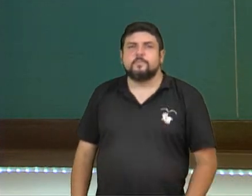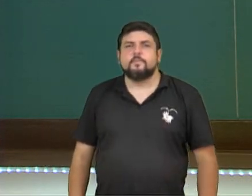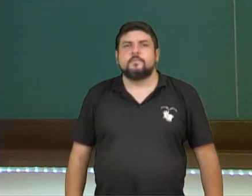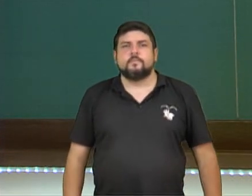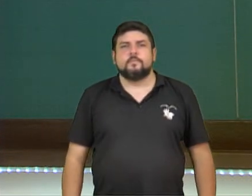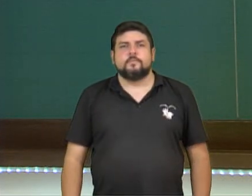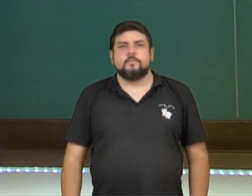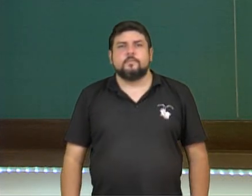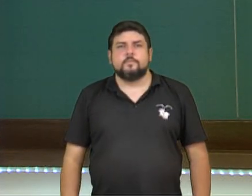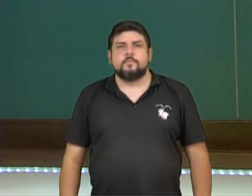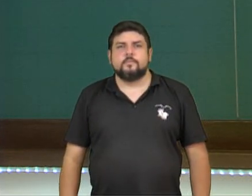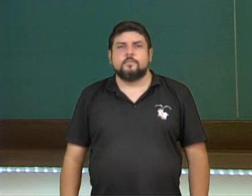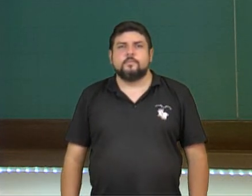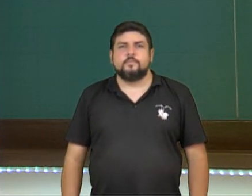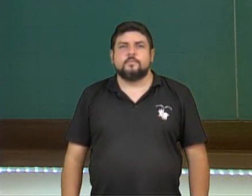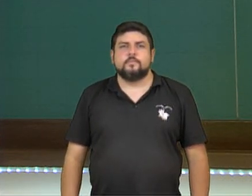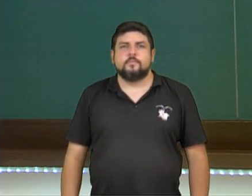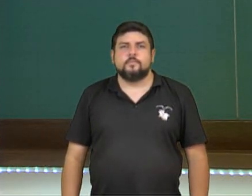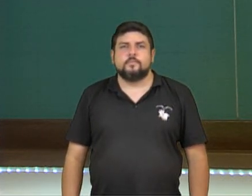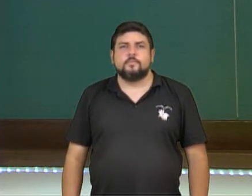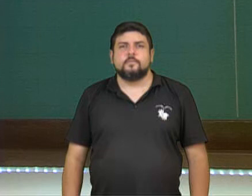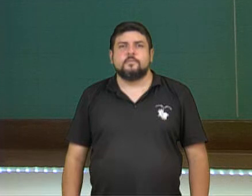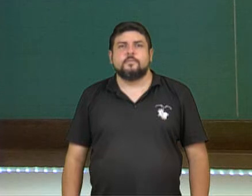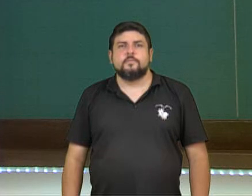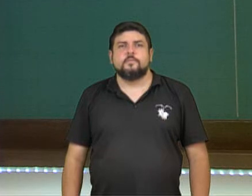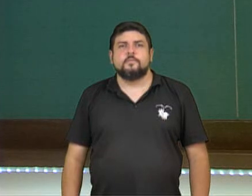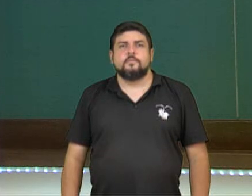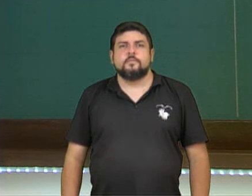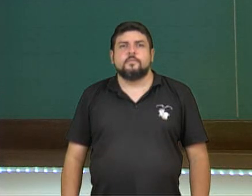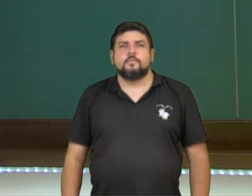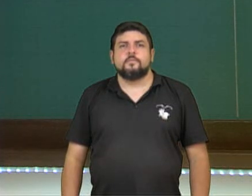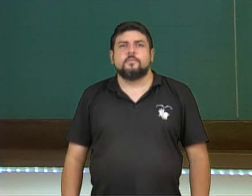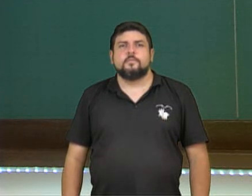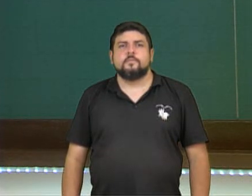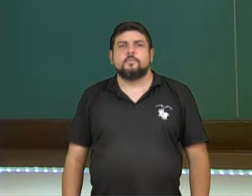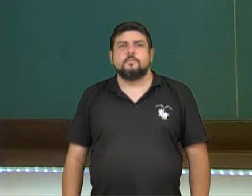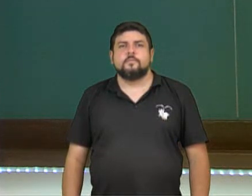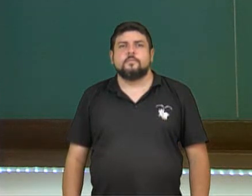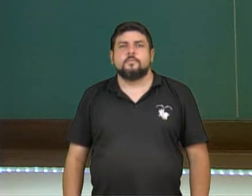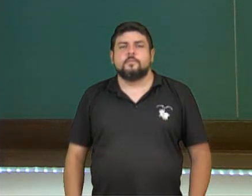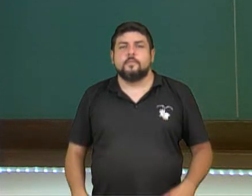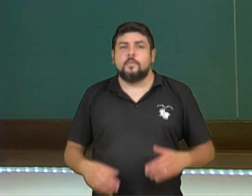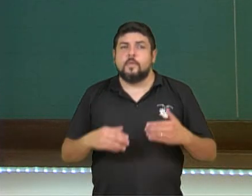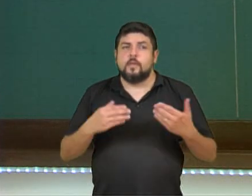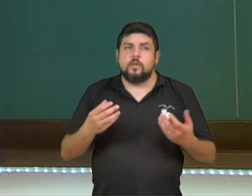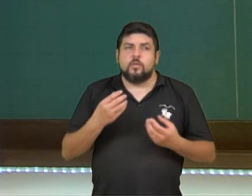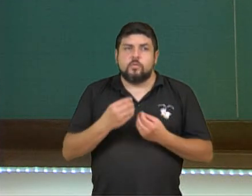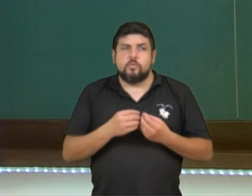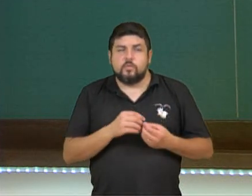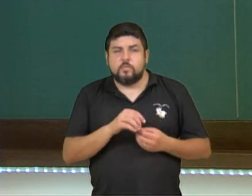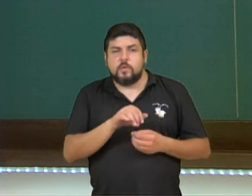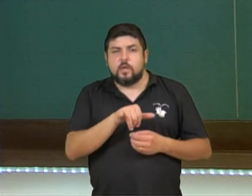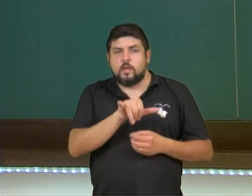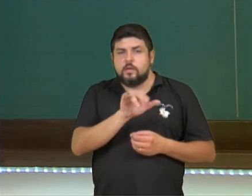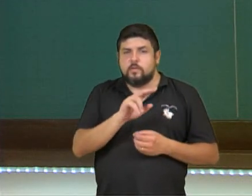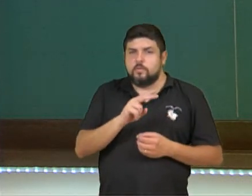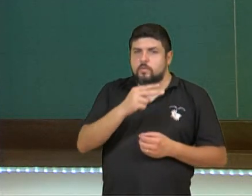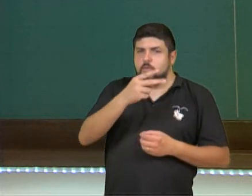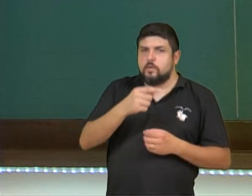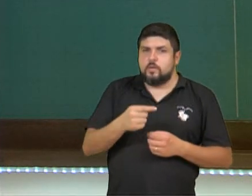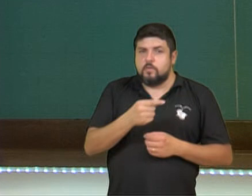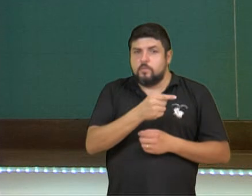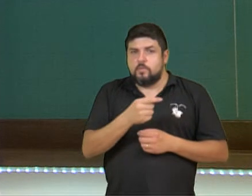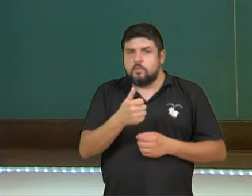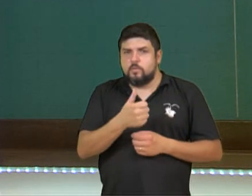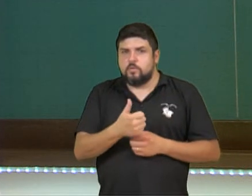menos 36 ali, ok? Vamos organizar esse negócio então. Vai ficar y ao quadrado, menos 12y,